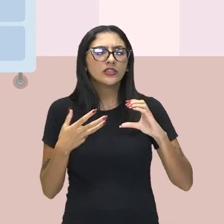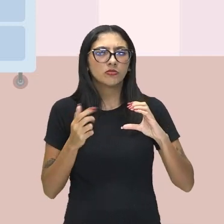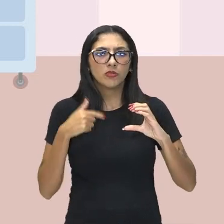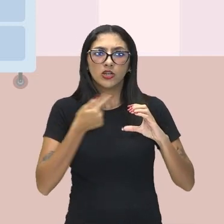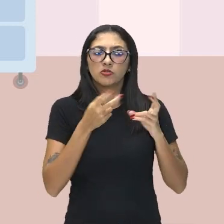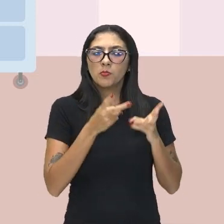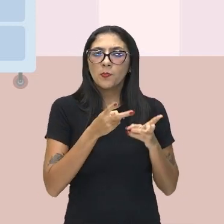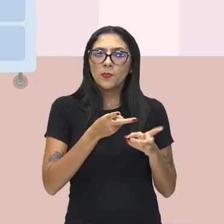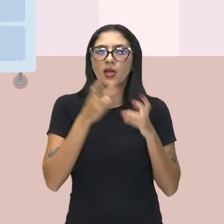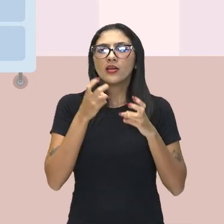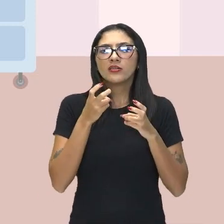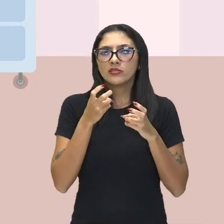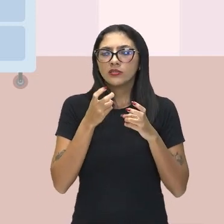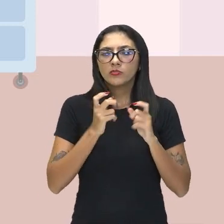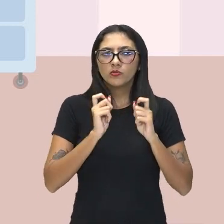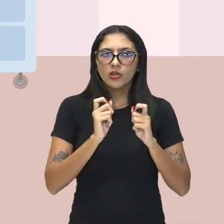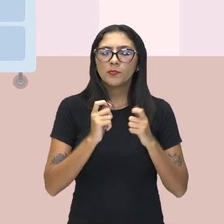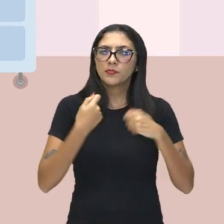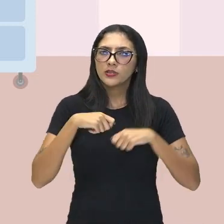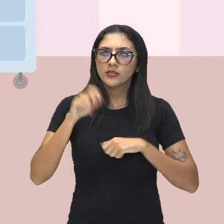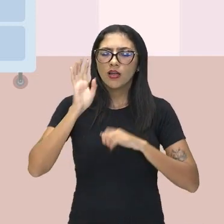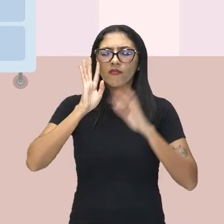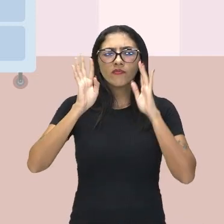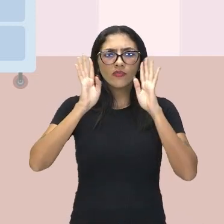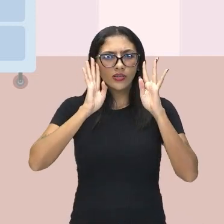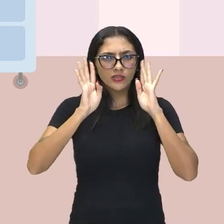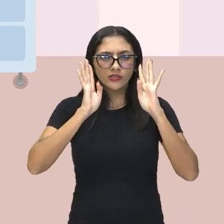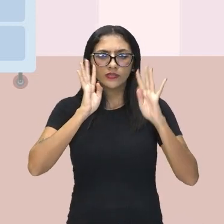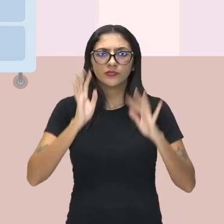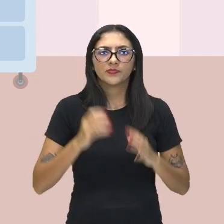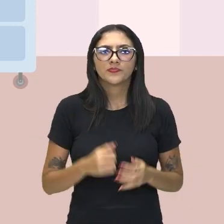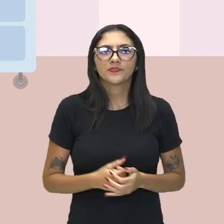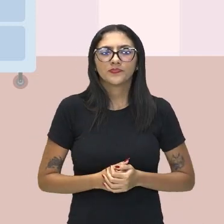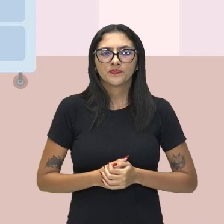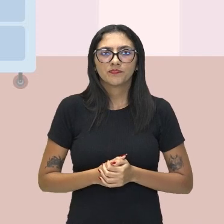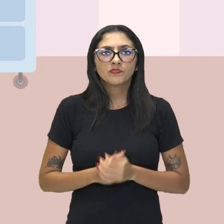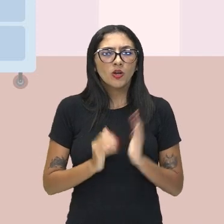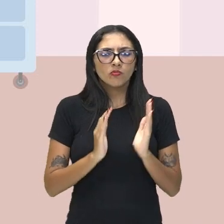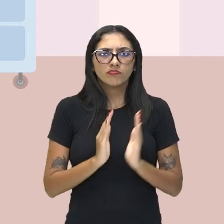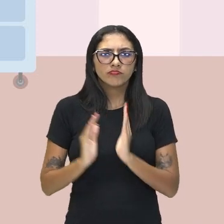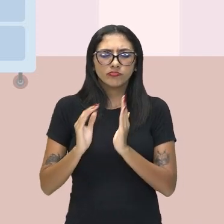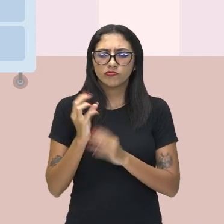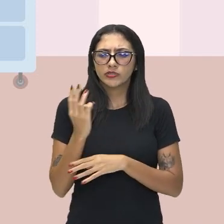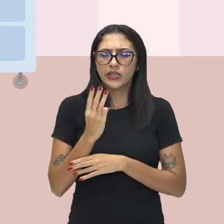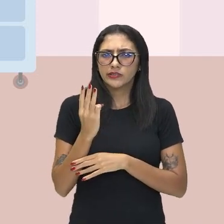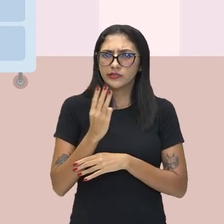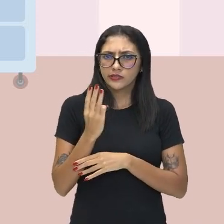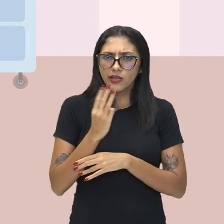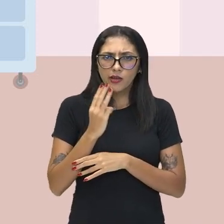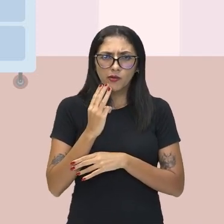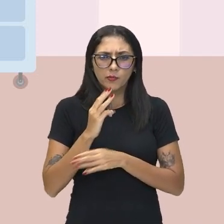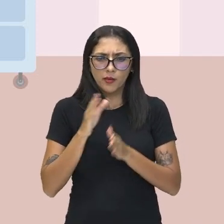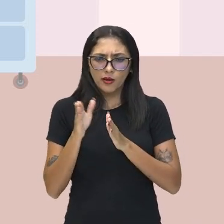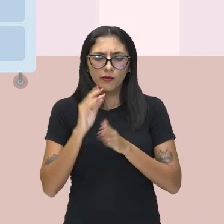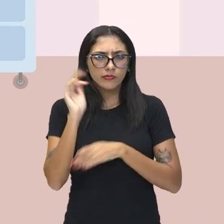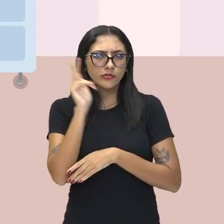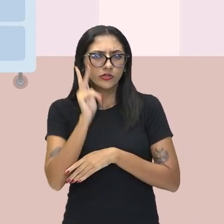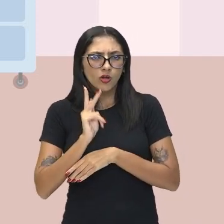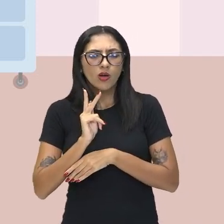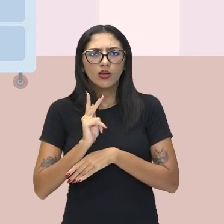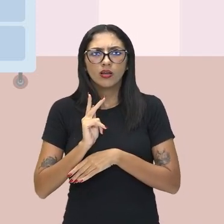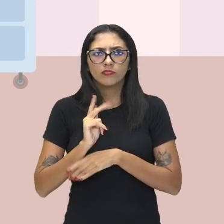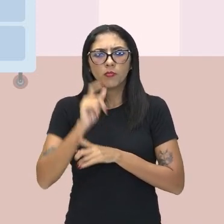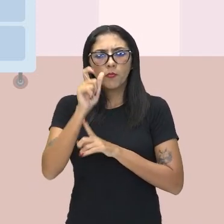justamente levar à reflexão. E aí, um terceiro momento, né, que nós temos no conto, a moça ela tomou